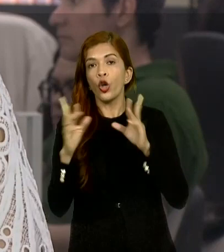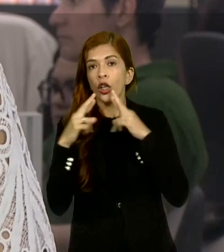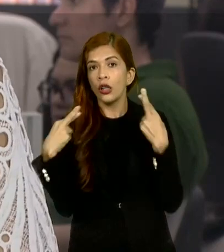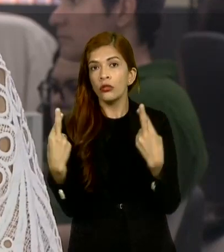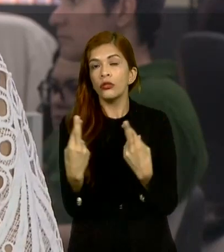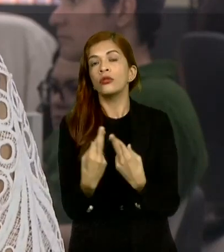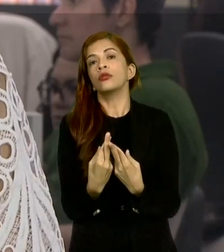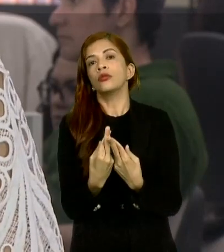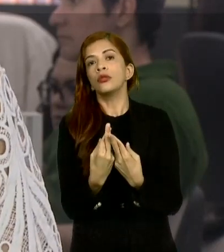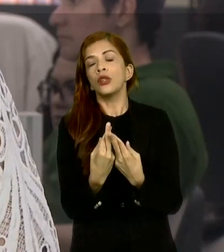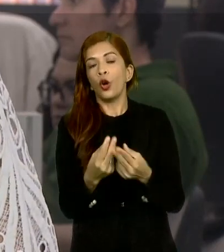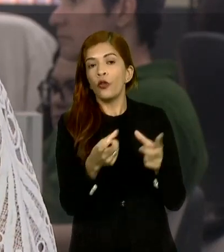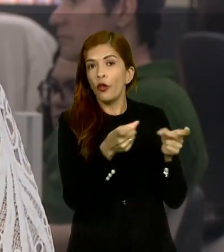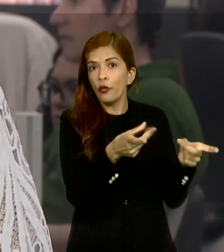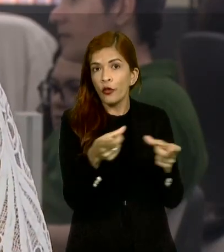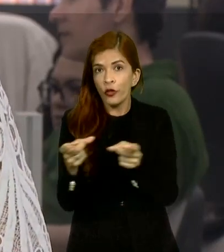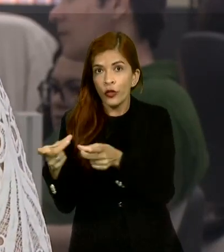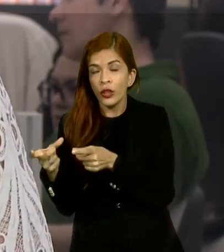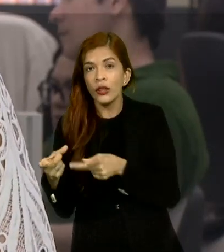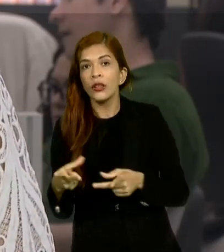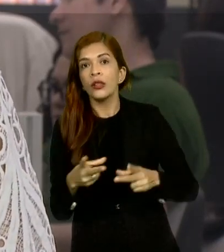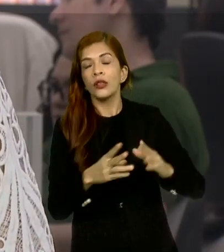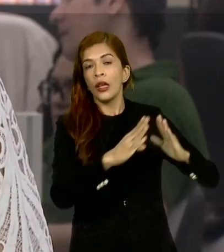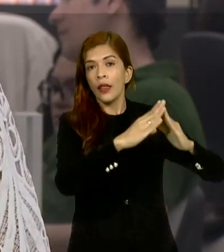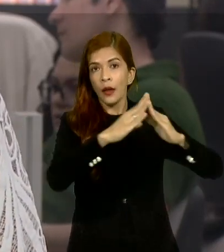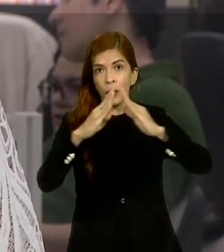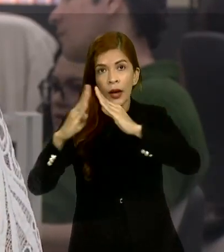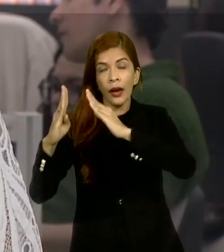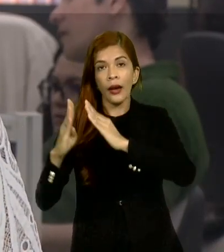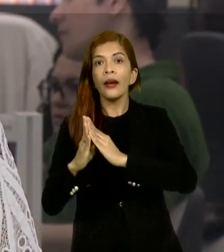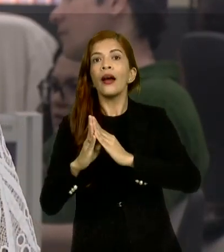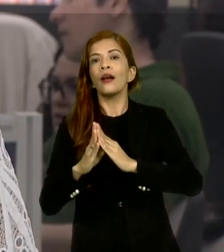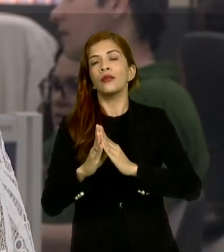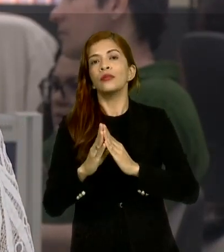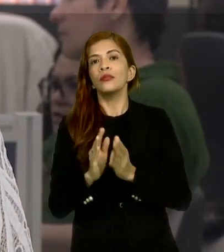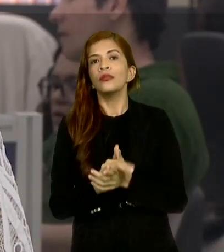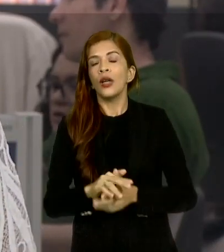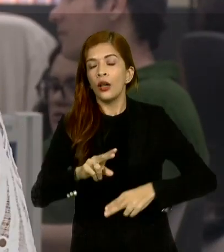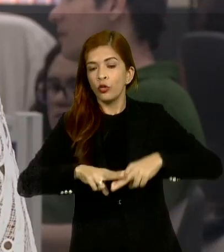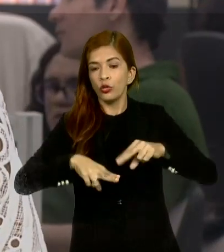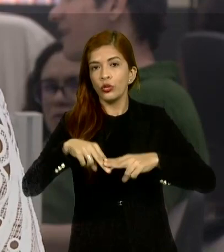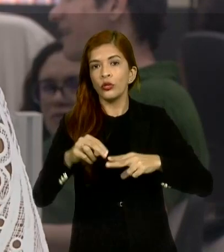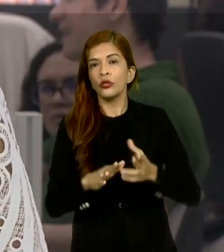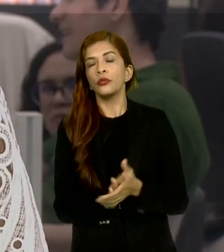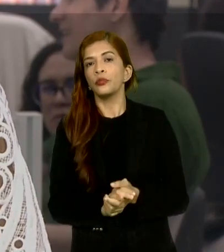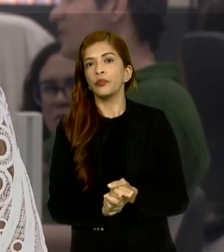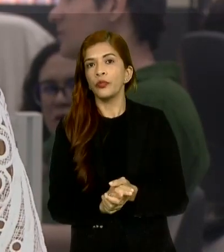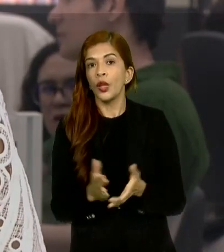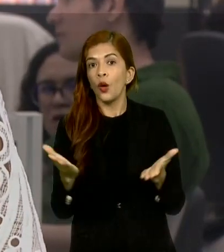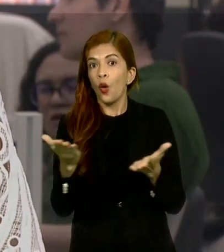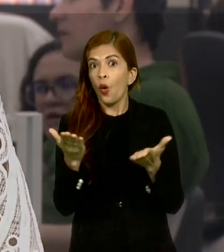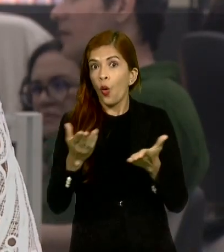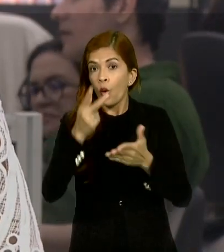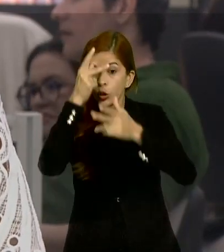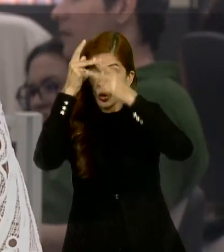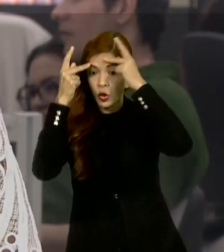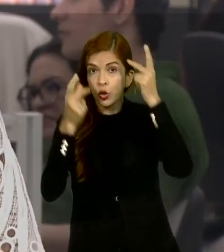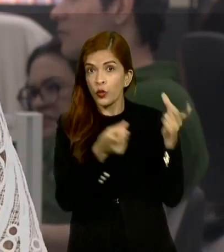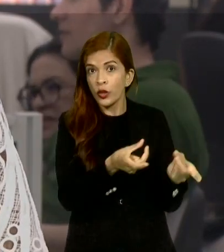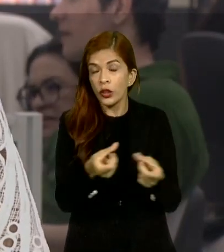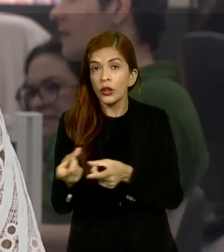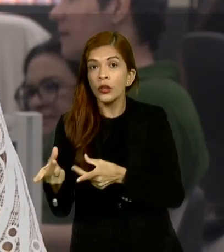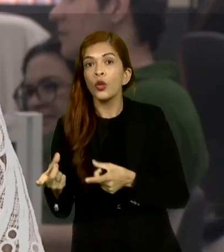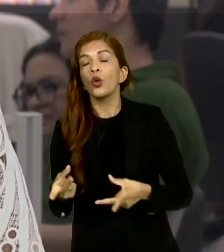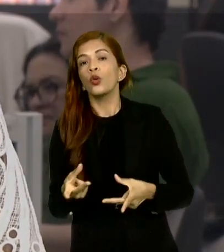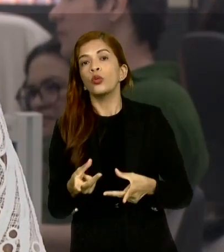produtos nas barracas que estão sendo montadas para o Arraial da Alema. Os vendedores tiveram orientações sobre a logística dos